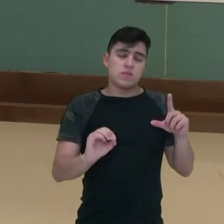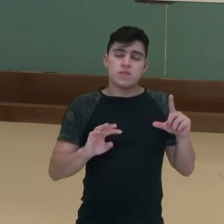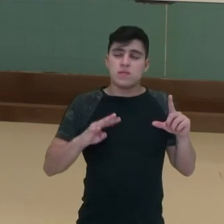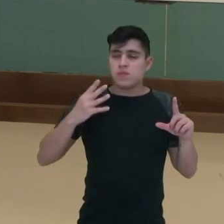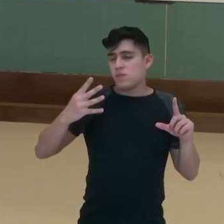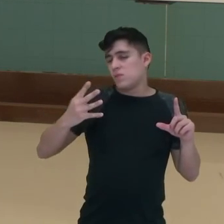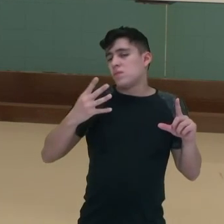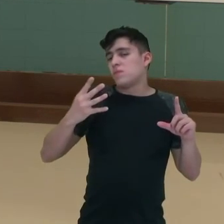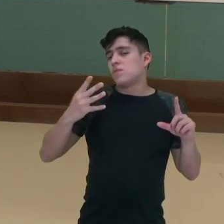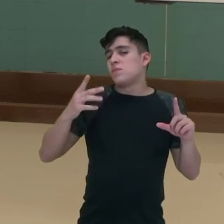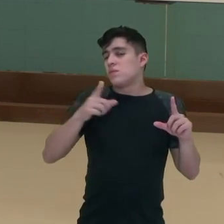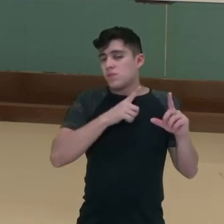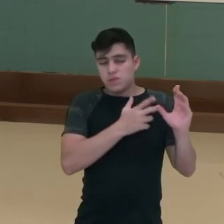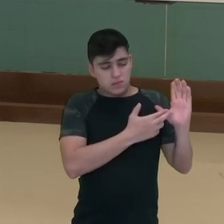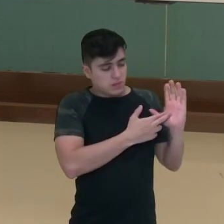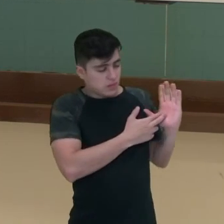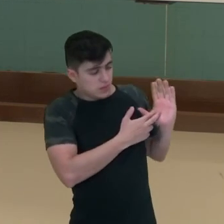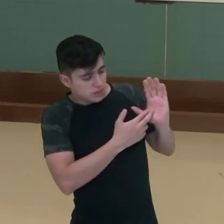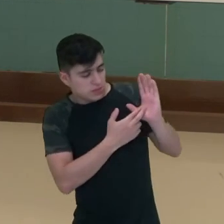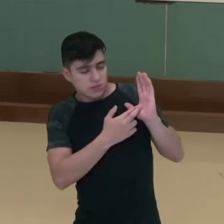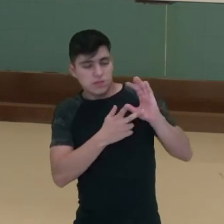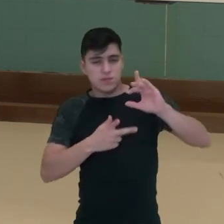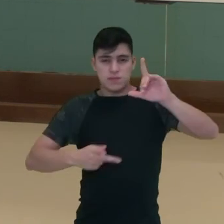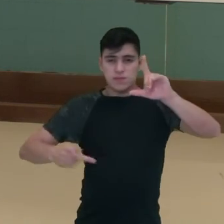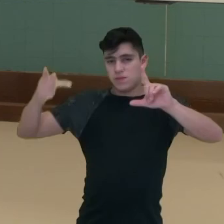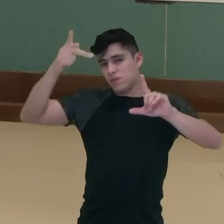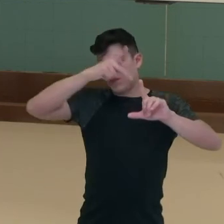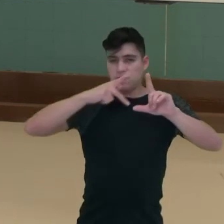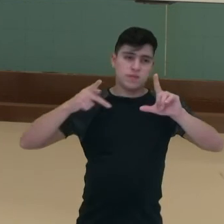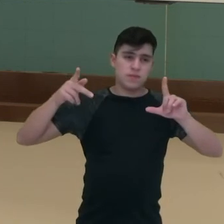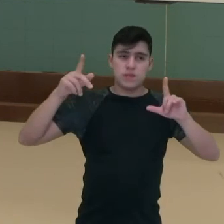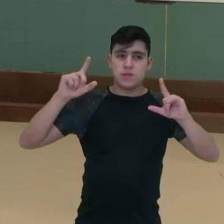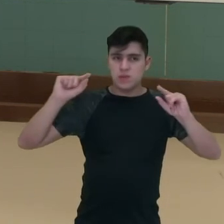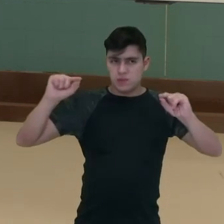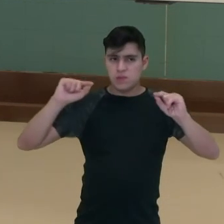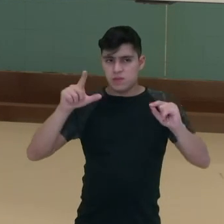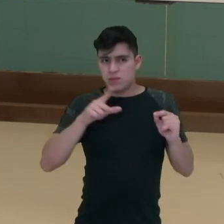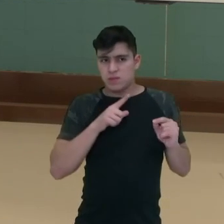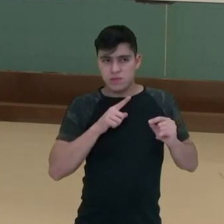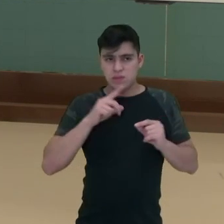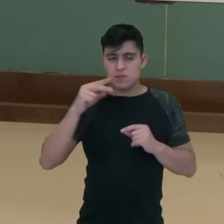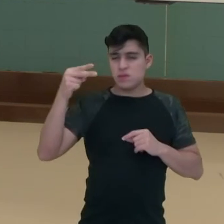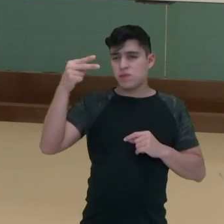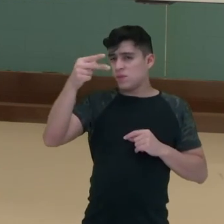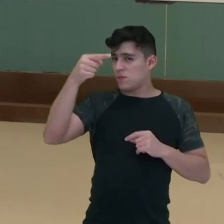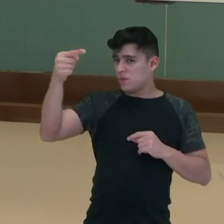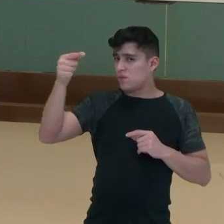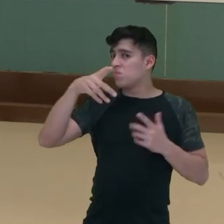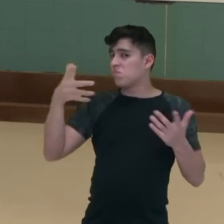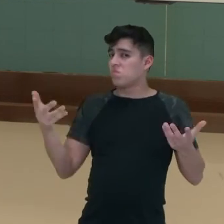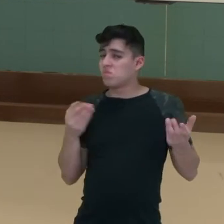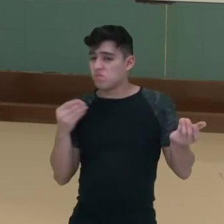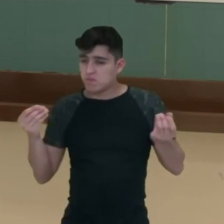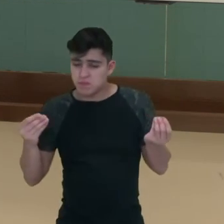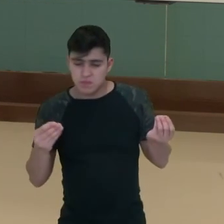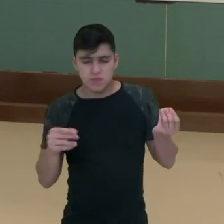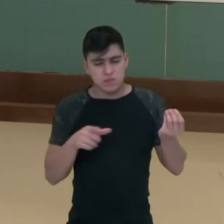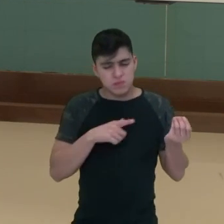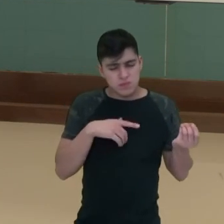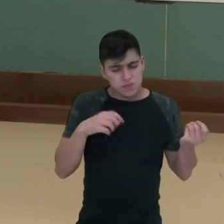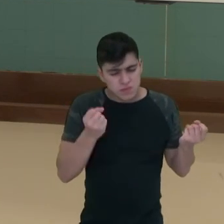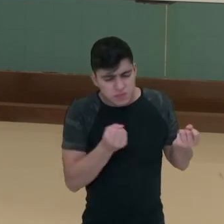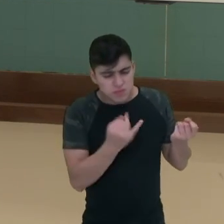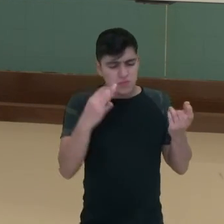SO4 representado pela figura aqui? E ainda tem um 2 menos ali, ó. Então, quantas